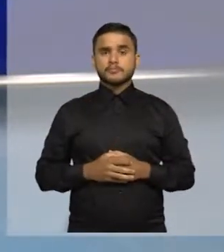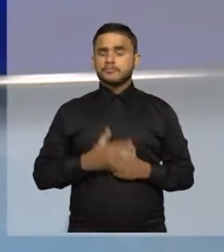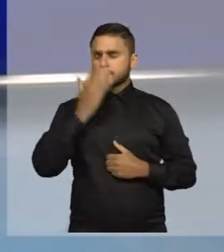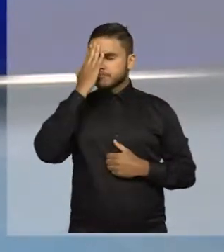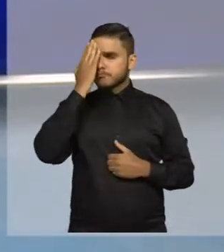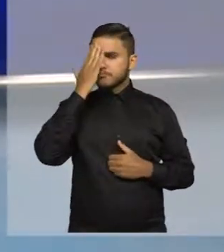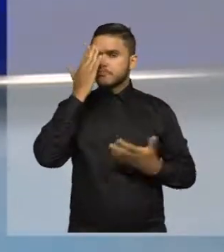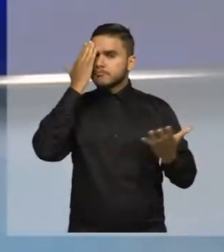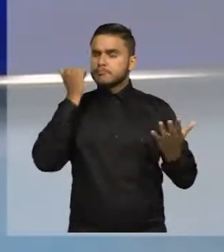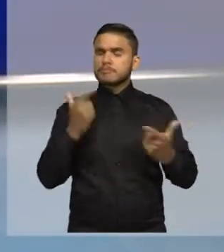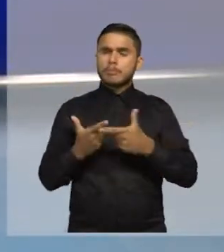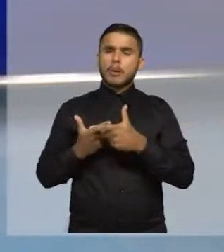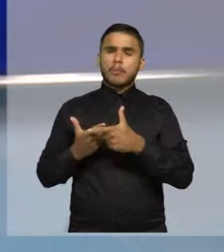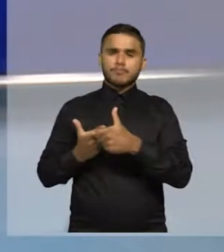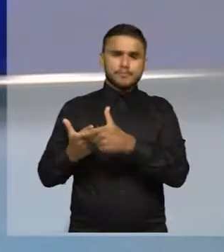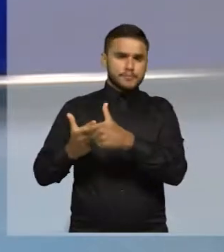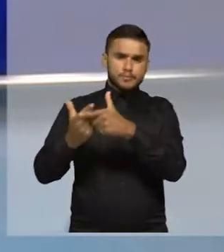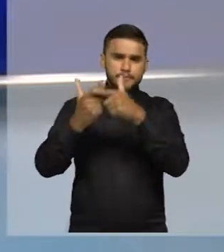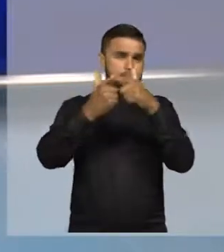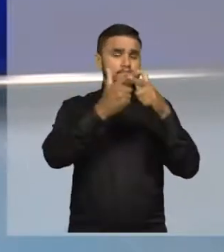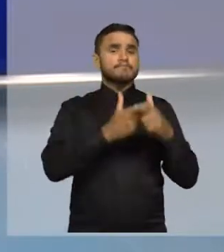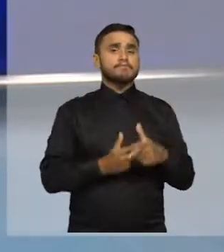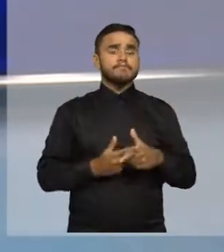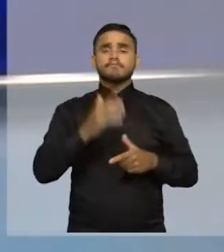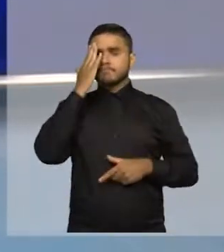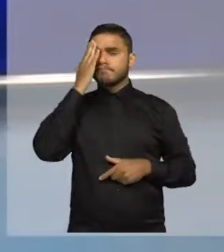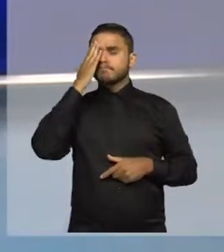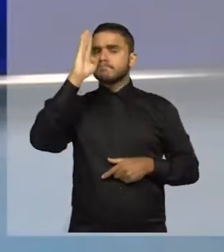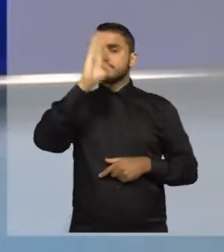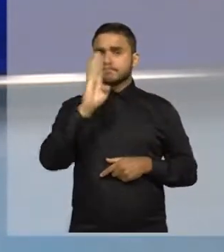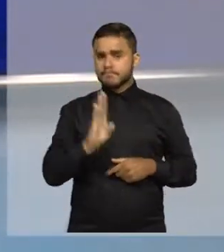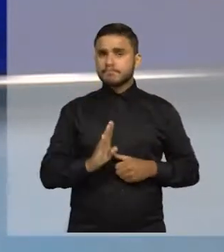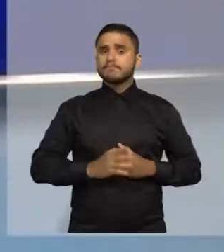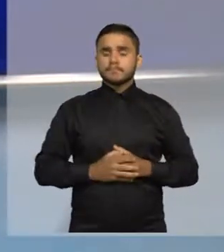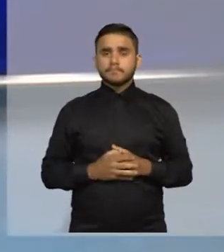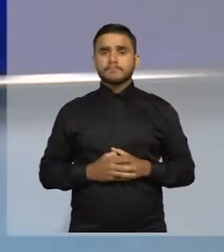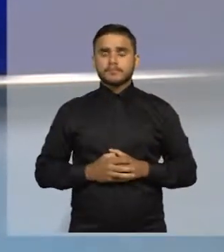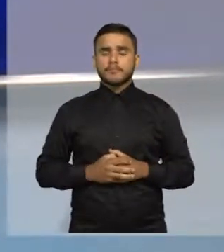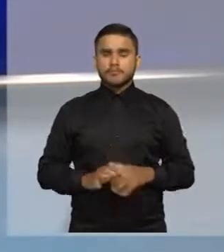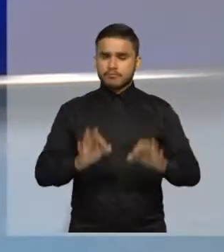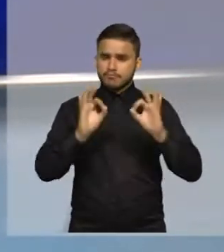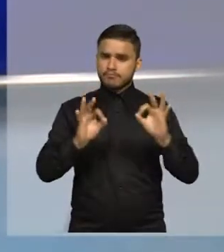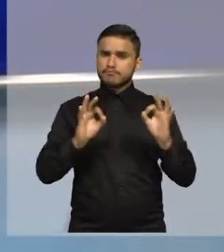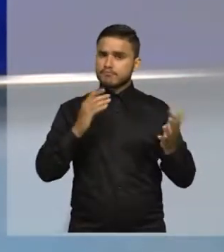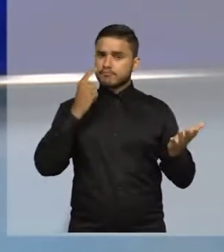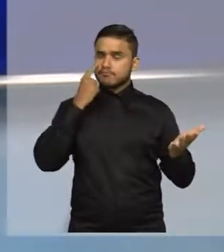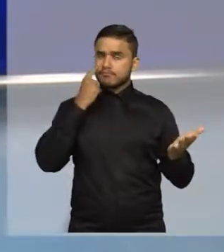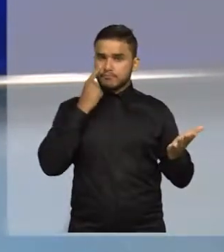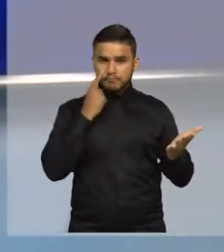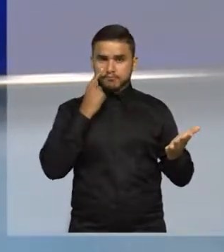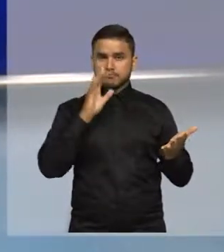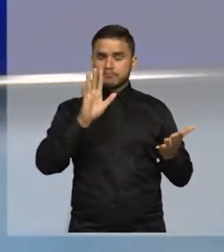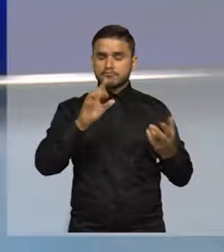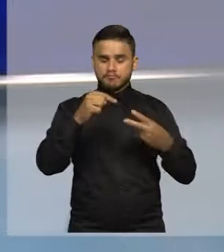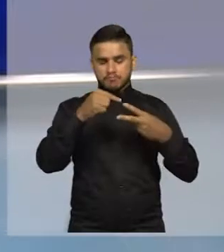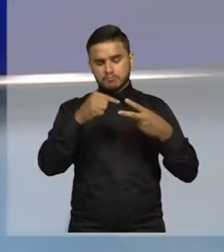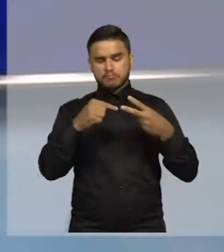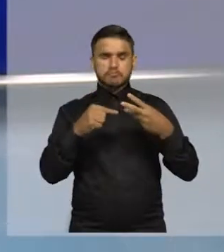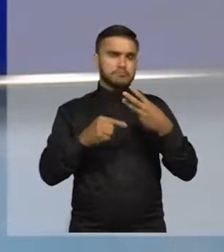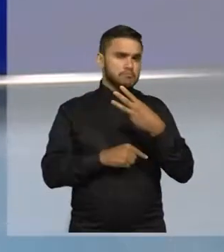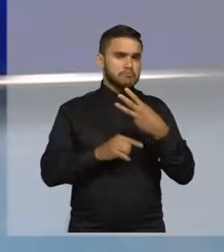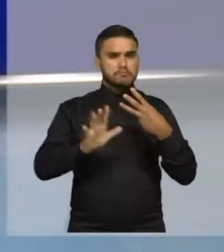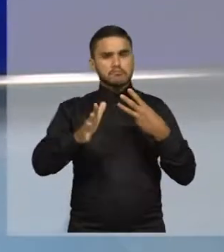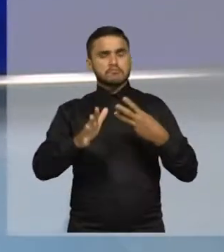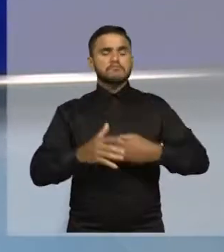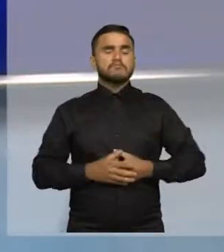Desnecessário se faz falar dos grandes problemas que terão que ser enfrentados, mas vale citar pelo menos